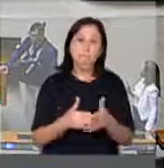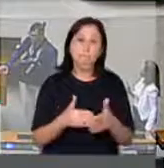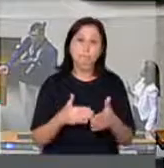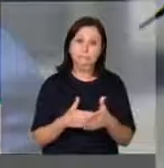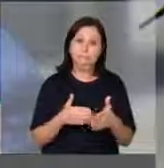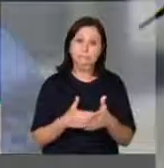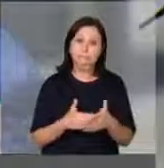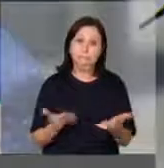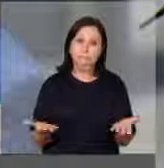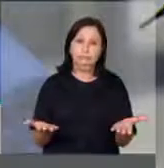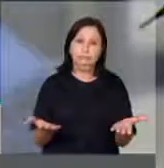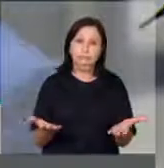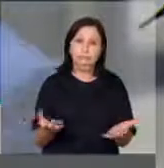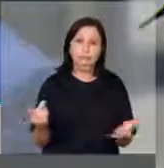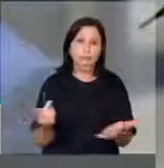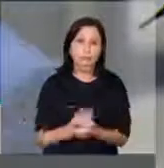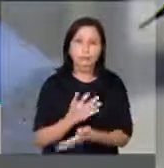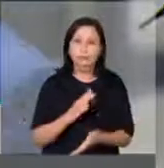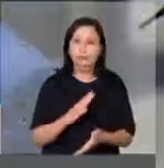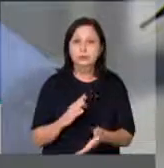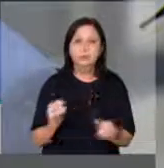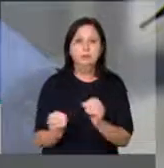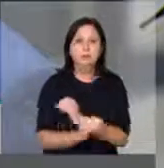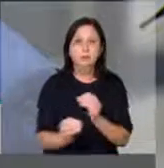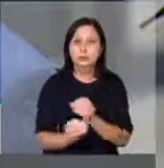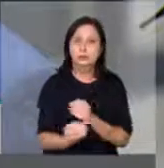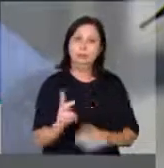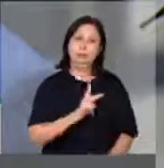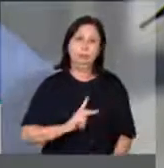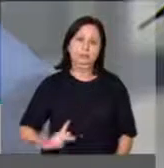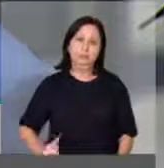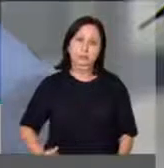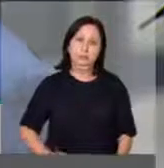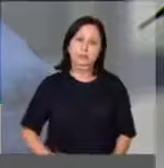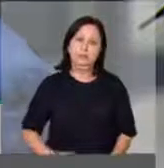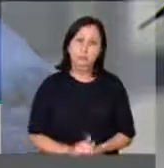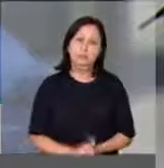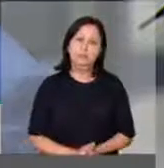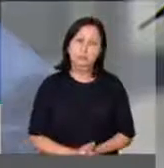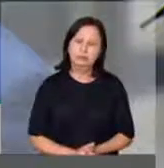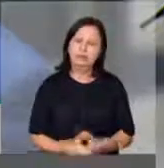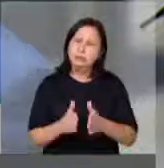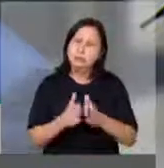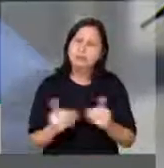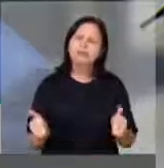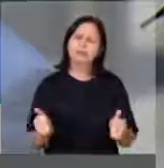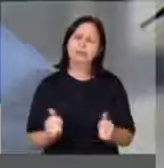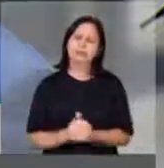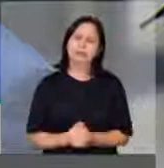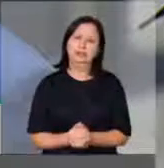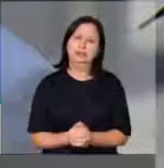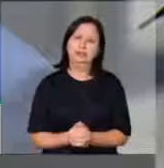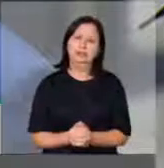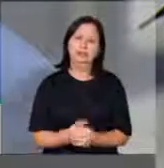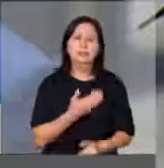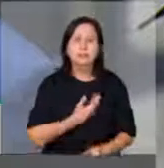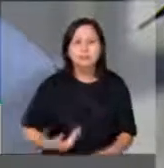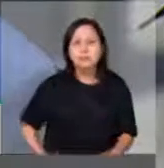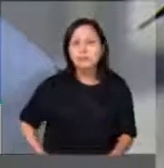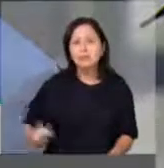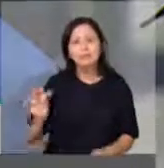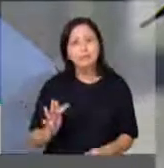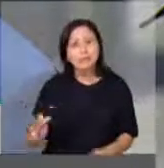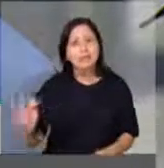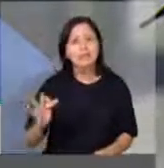Até o exato momento, isso não aconteceu, presidente. Fica aqui a nossa cobrança veemente ao governo federal,